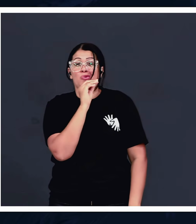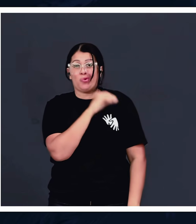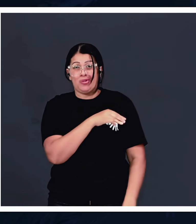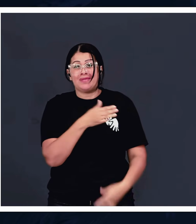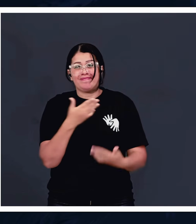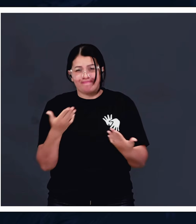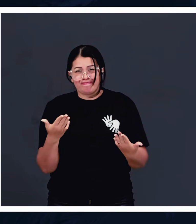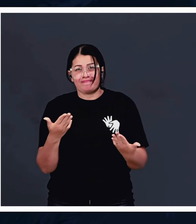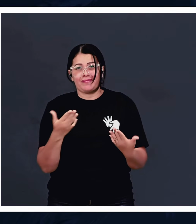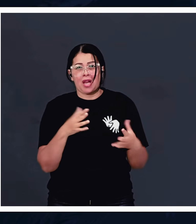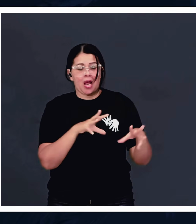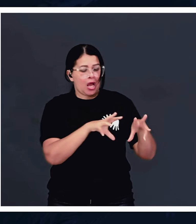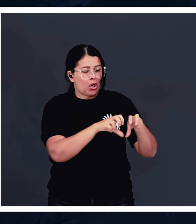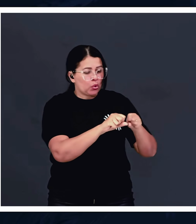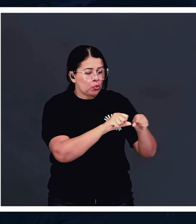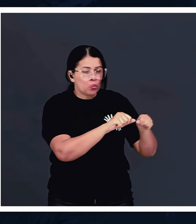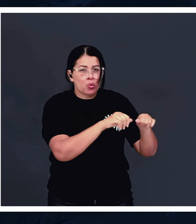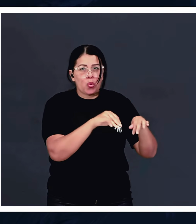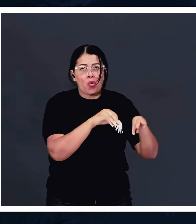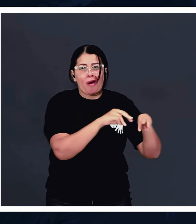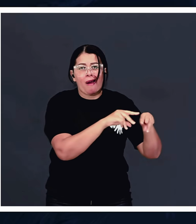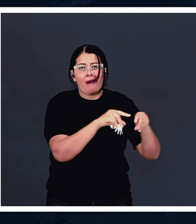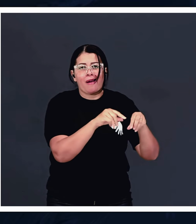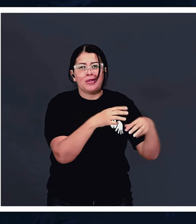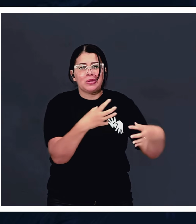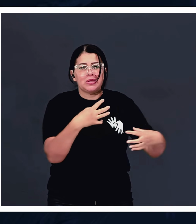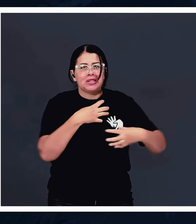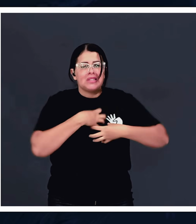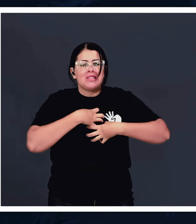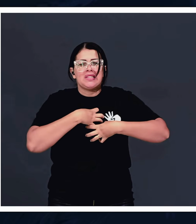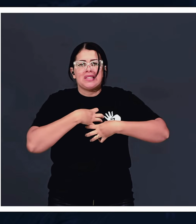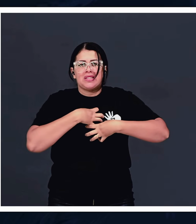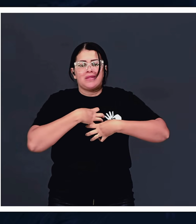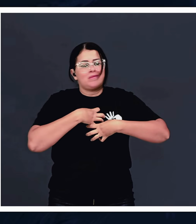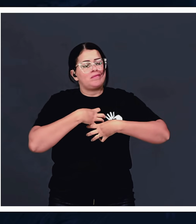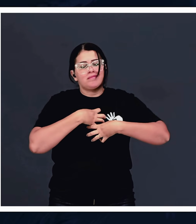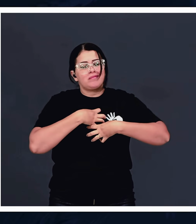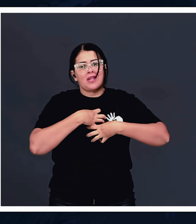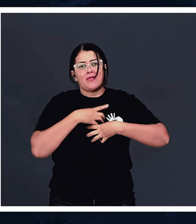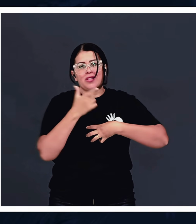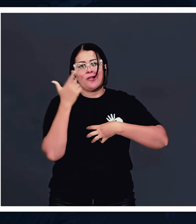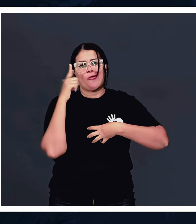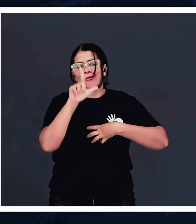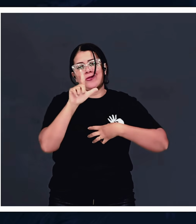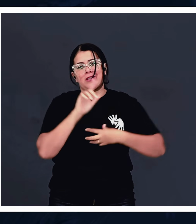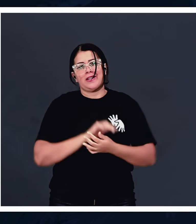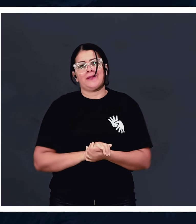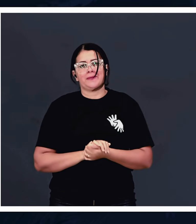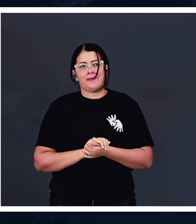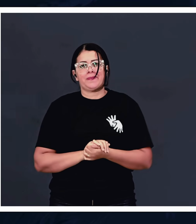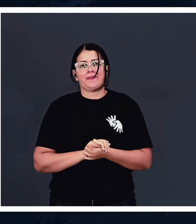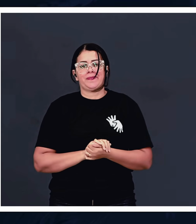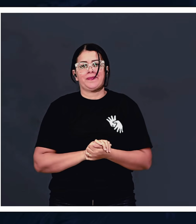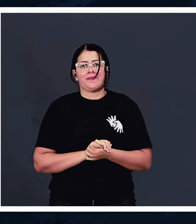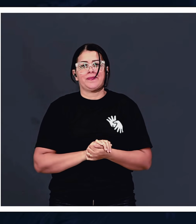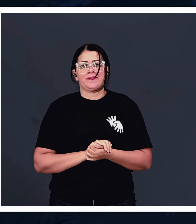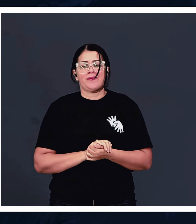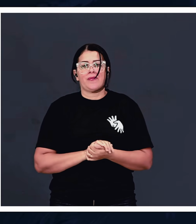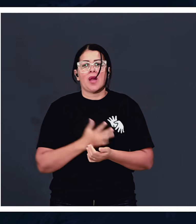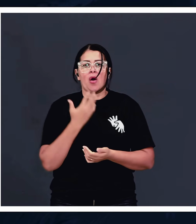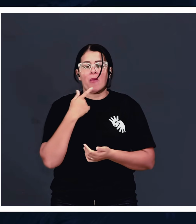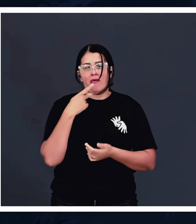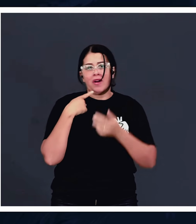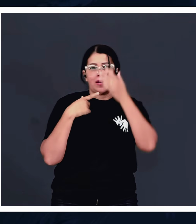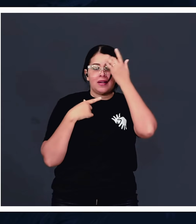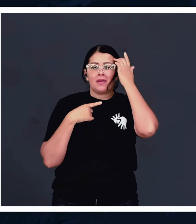essa fermentação, ela tomou conta de toda a massa. E aí você diz assim, aí é como eu falei,